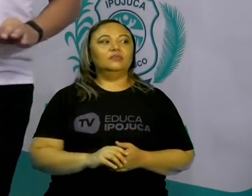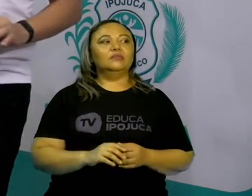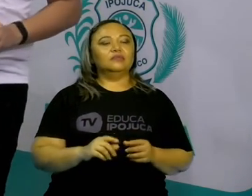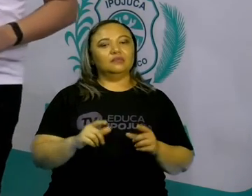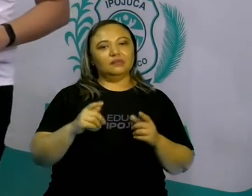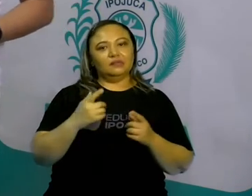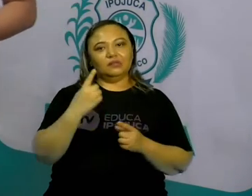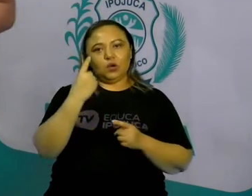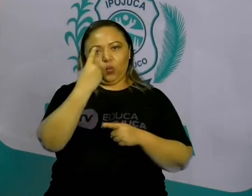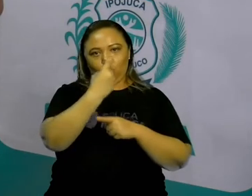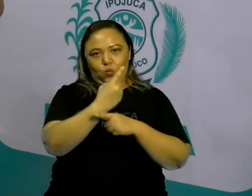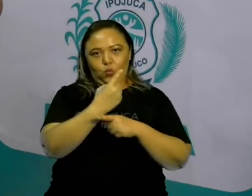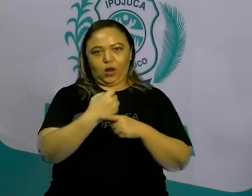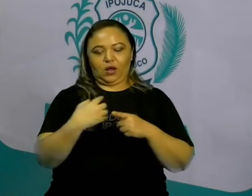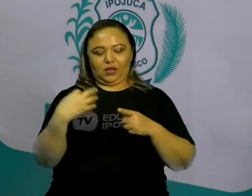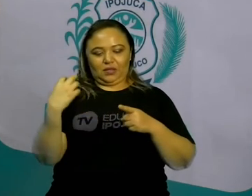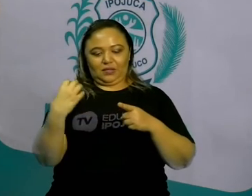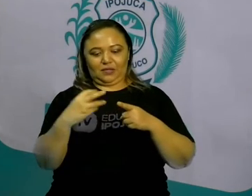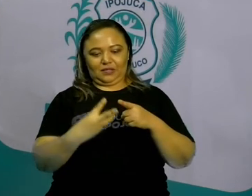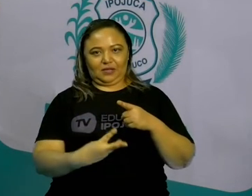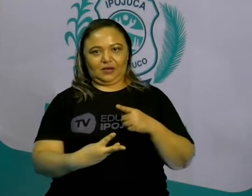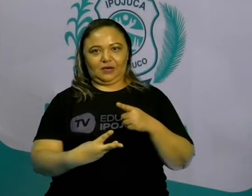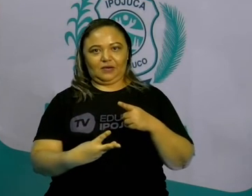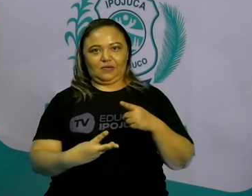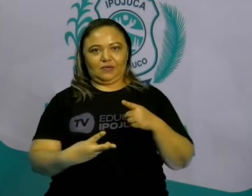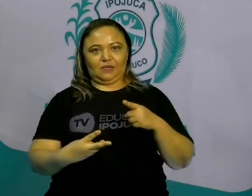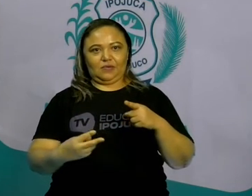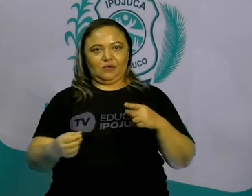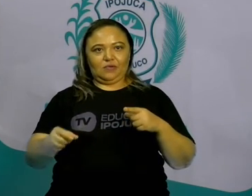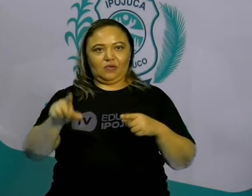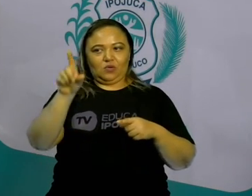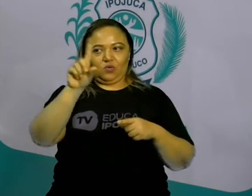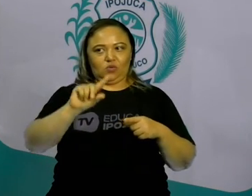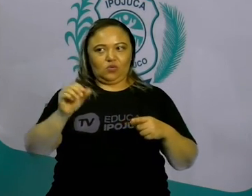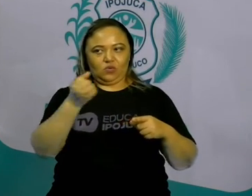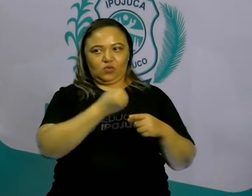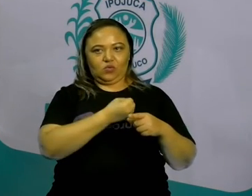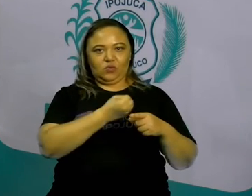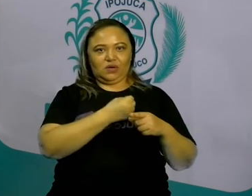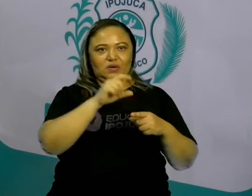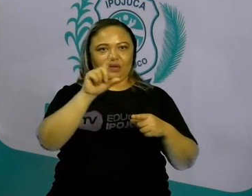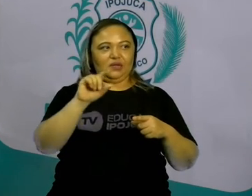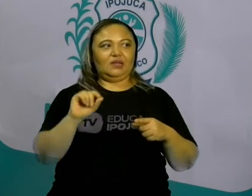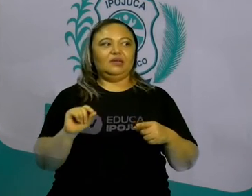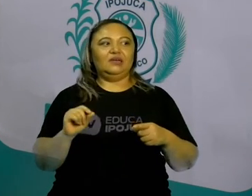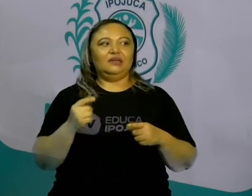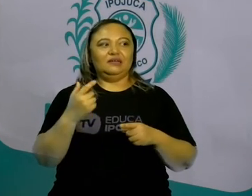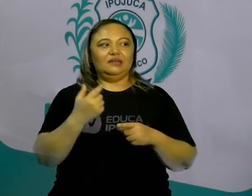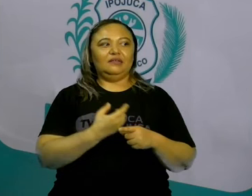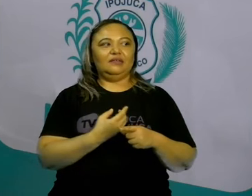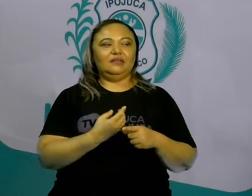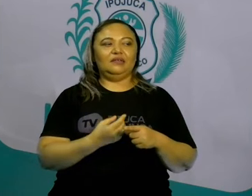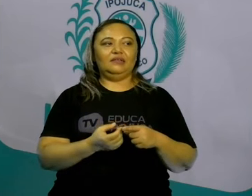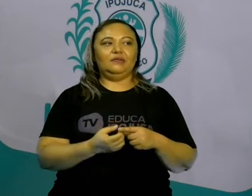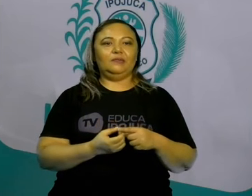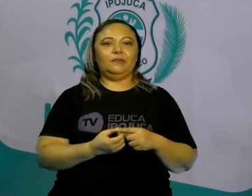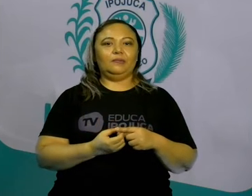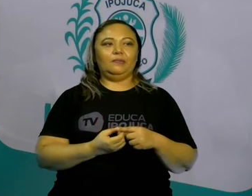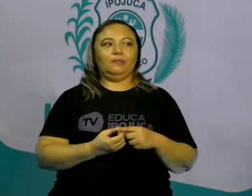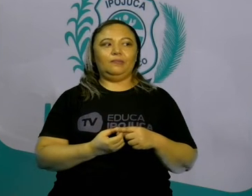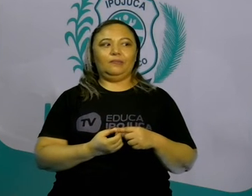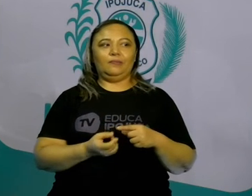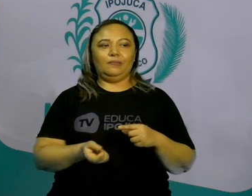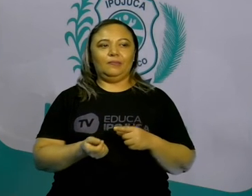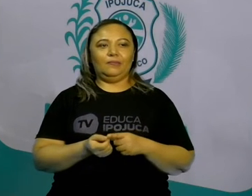entrei perfeito Julieta e agora que você vai fazer Qual o número você vai escolher um pensa em vamos